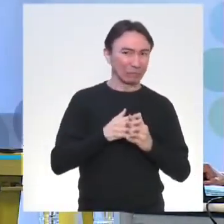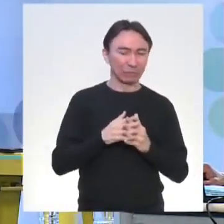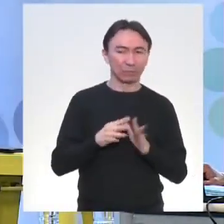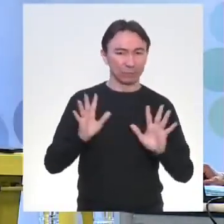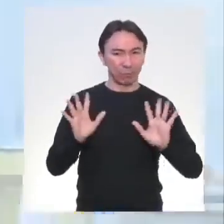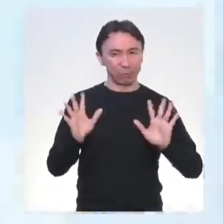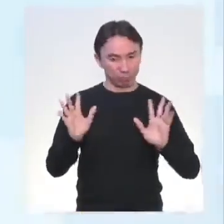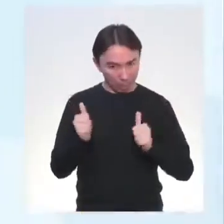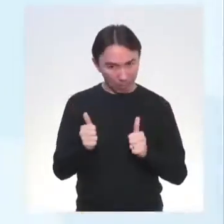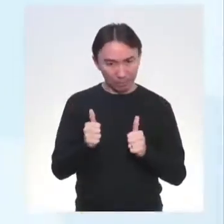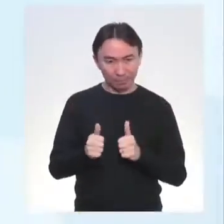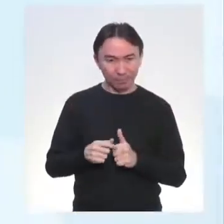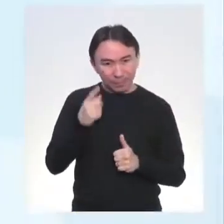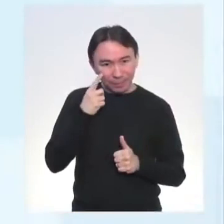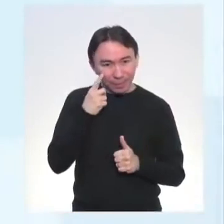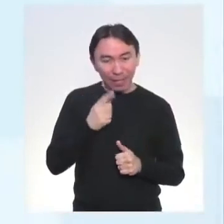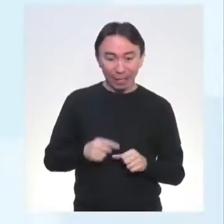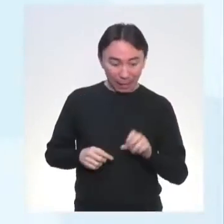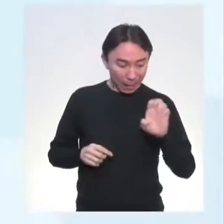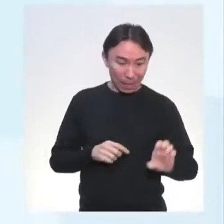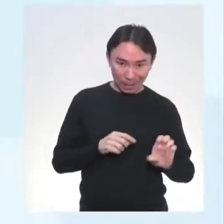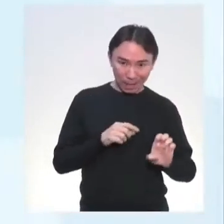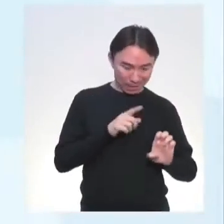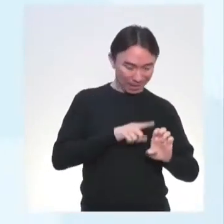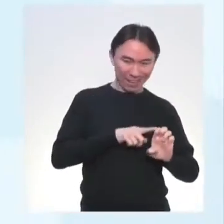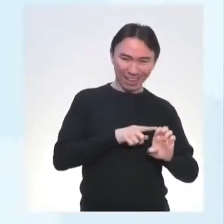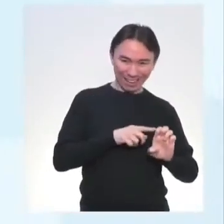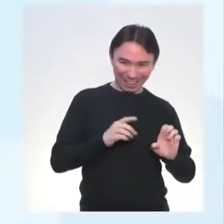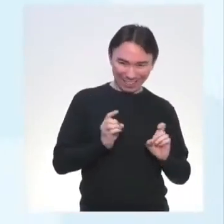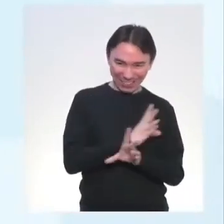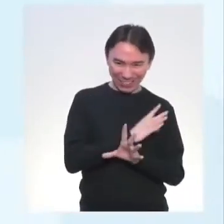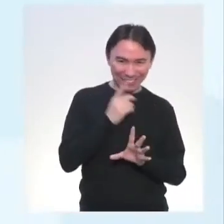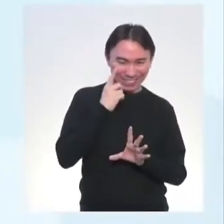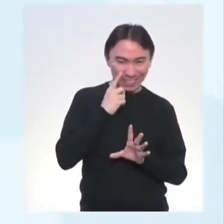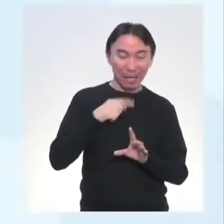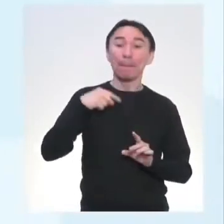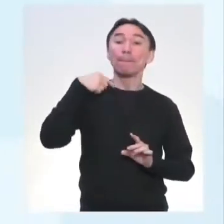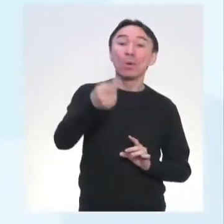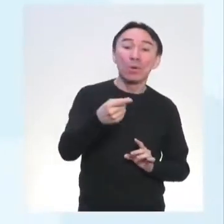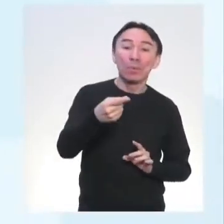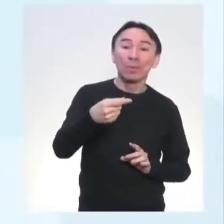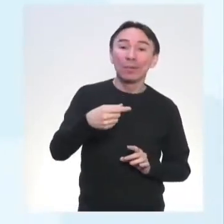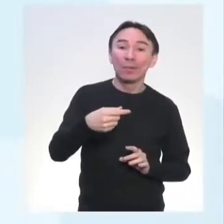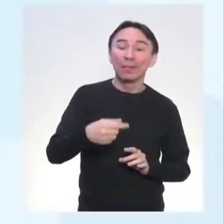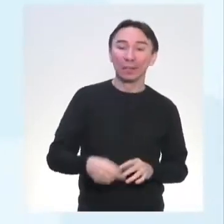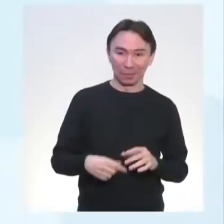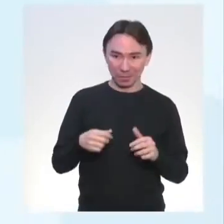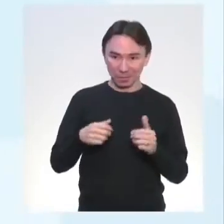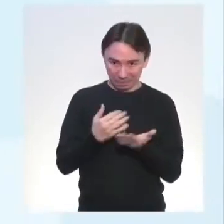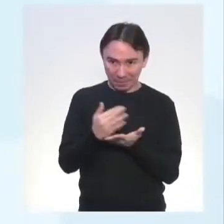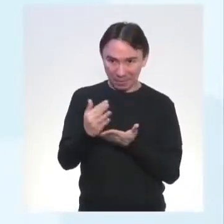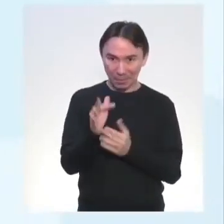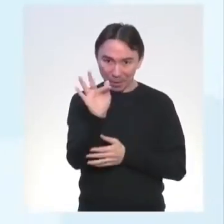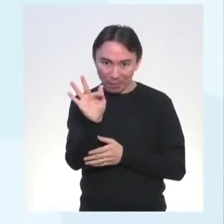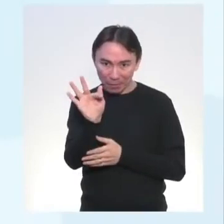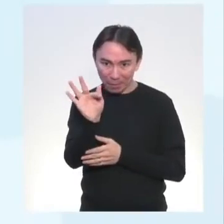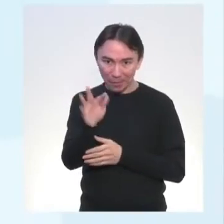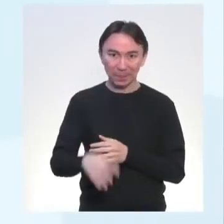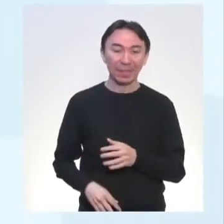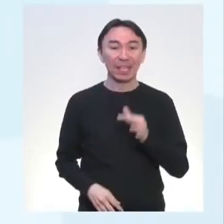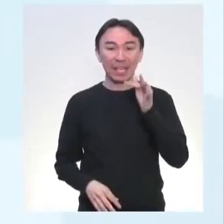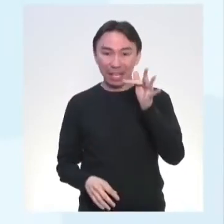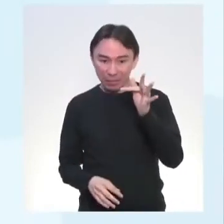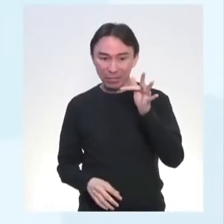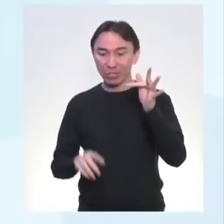no E na outra figura, na próxima figura, que é a irmã gêmea da primeira, eu vou começar pelo F, tá? Então ficou assim,